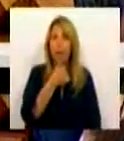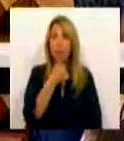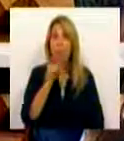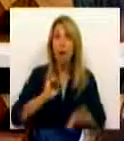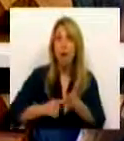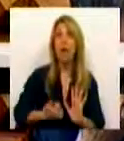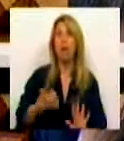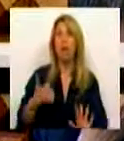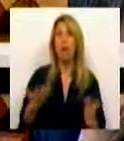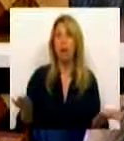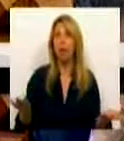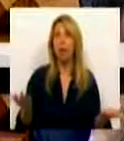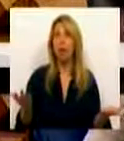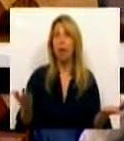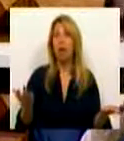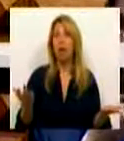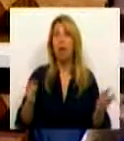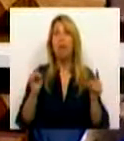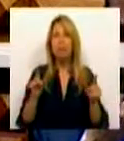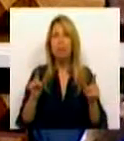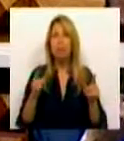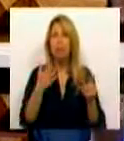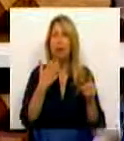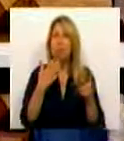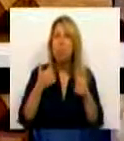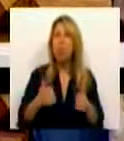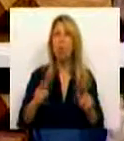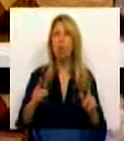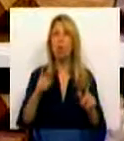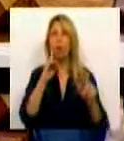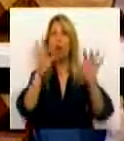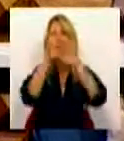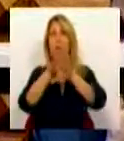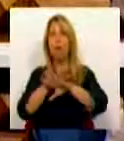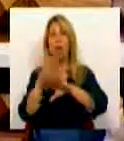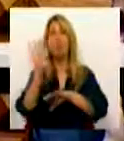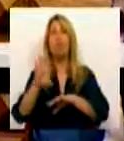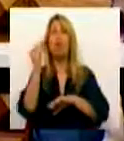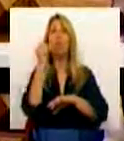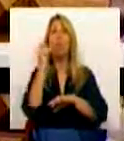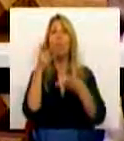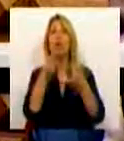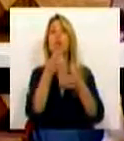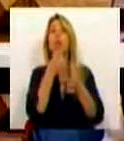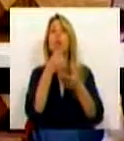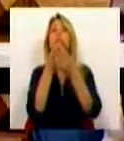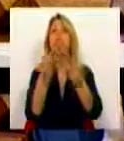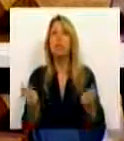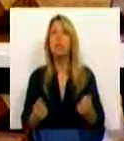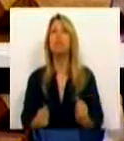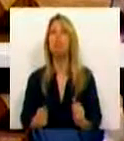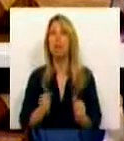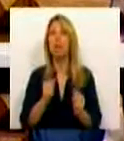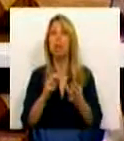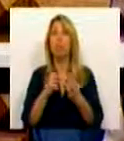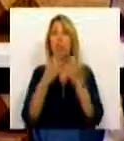em bom rigor, é a deturpação do espírito da arbitragem. A arbitragem, para ser arbitragem e